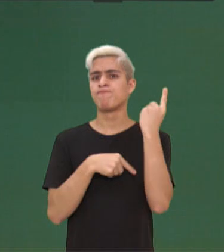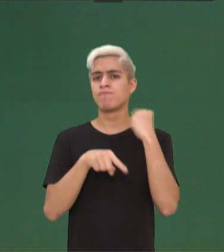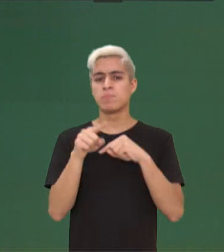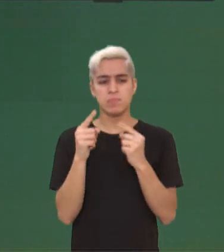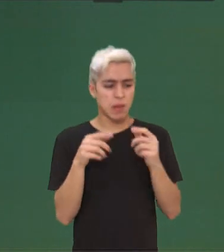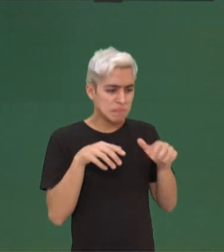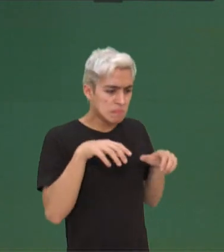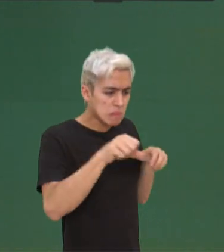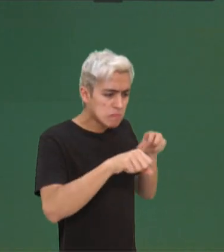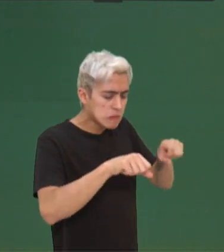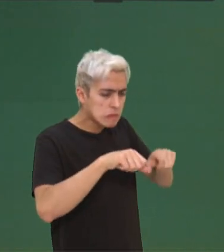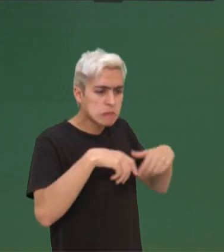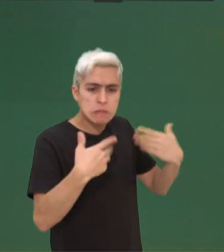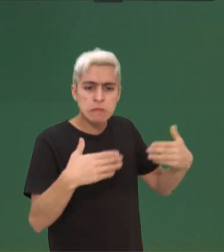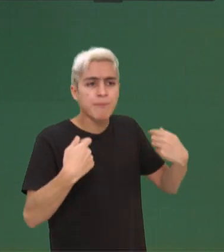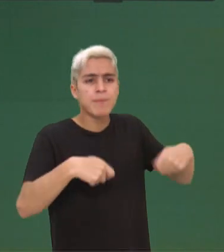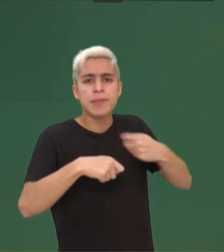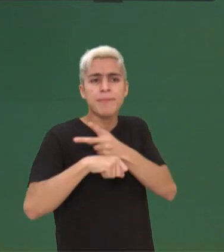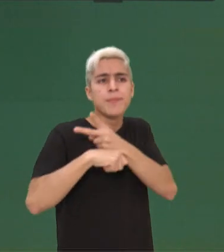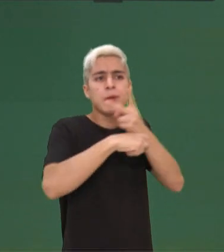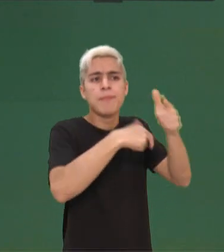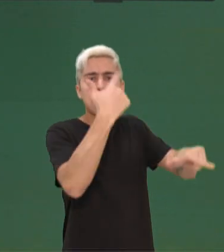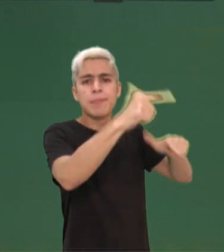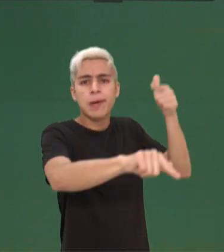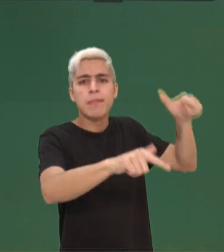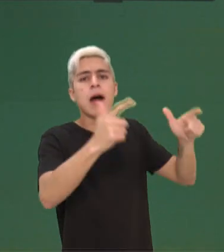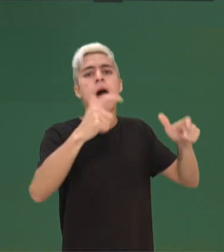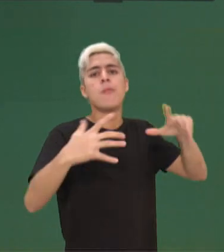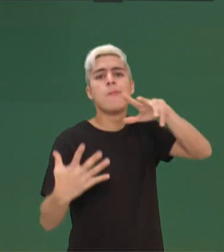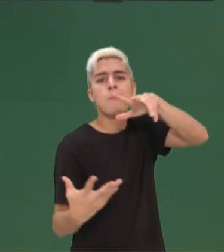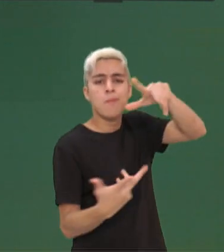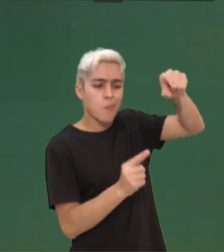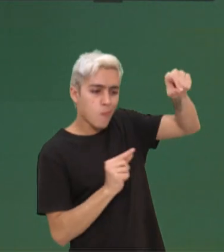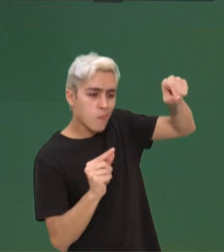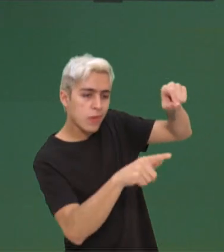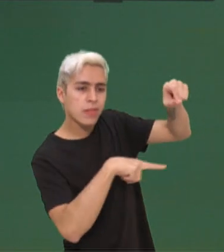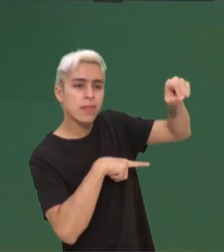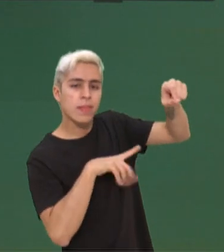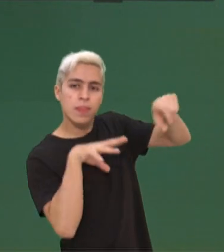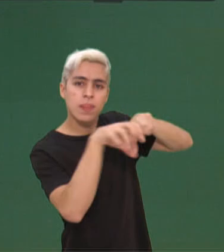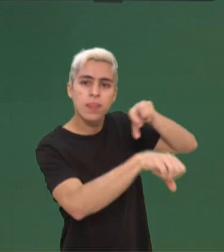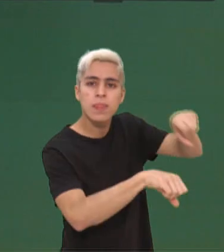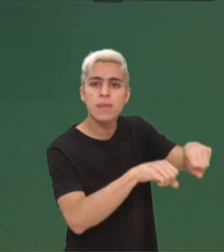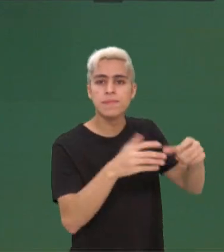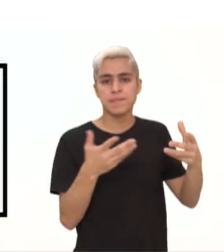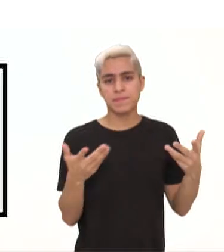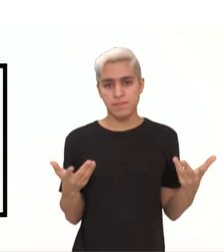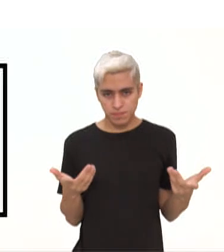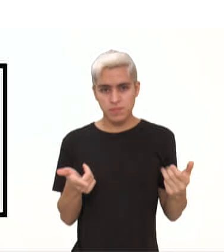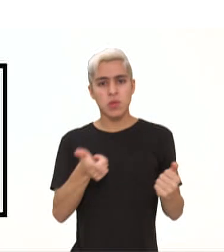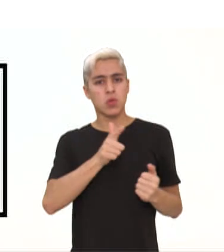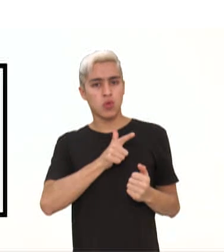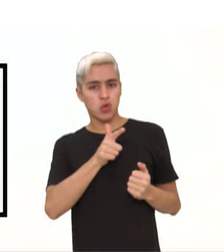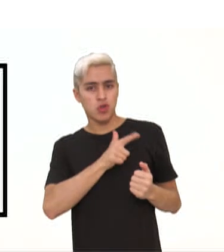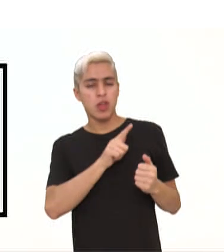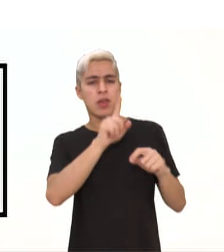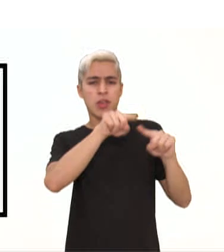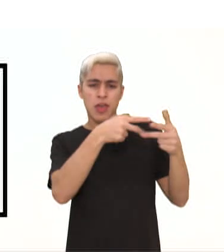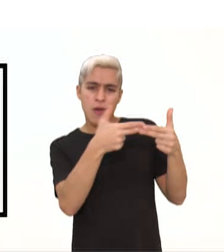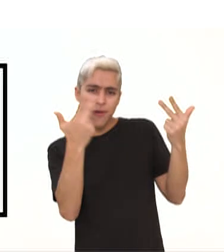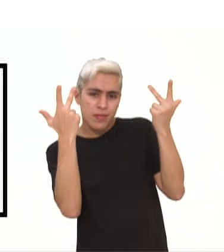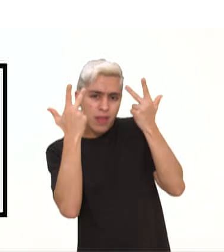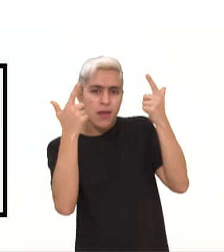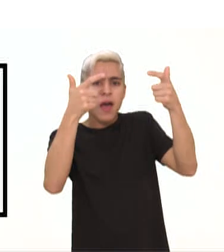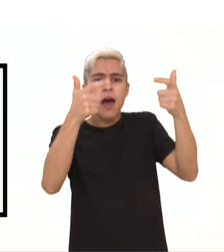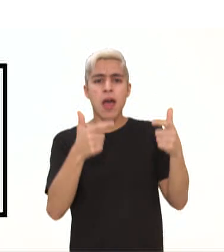eles precisam sair em busca de matéria-prima em outras partes do mundo. Então nós vamos ter os recursos naturais